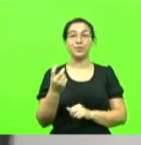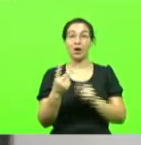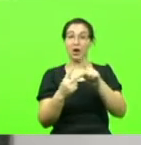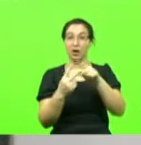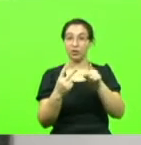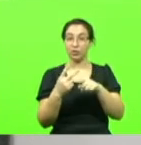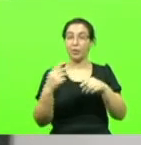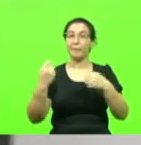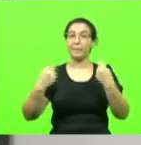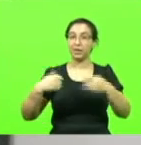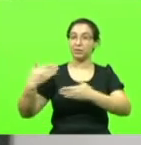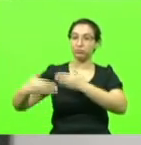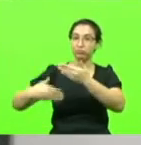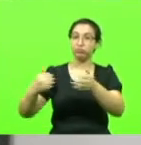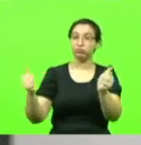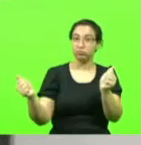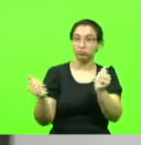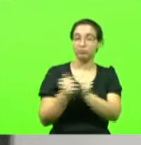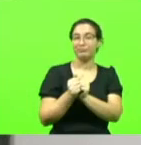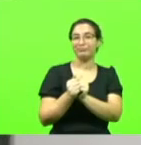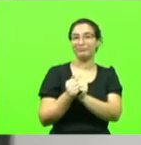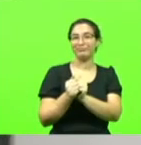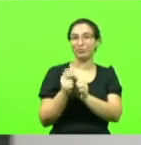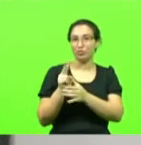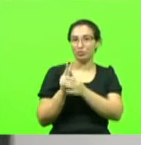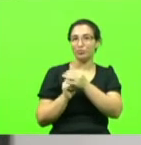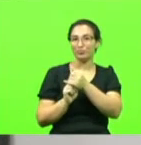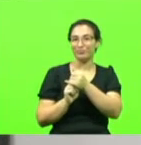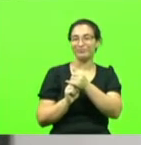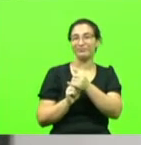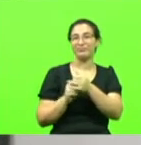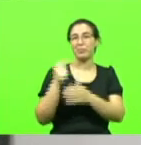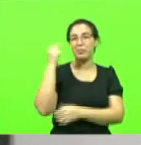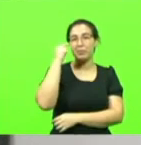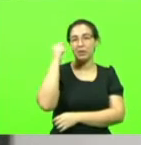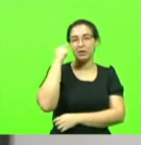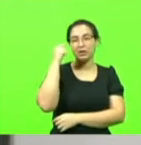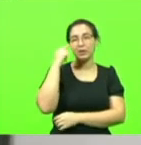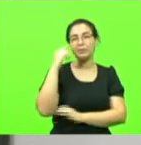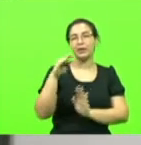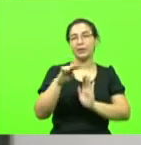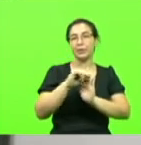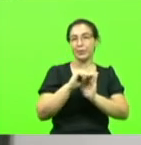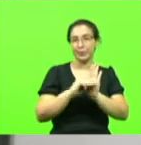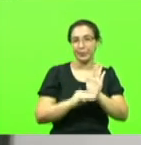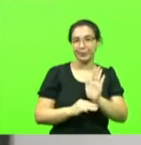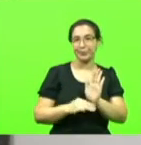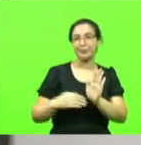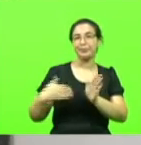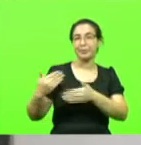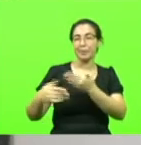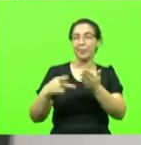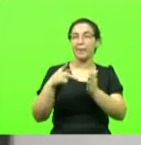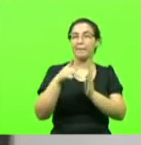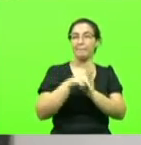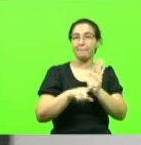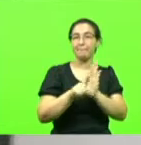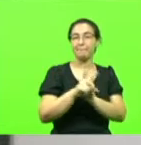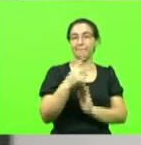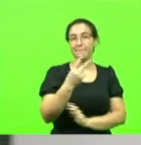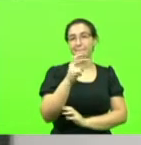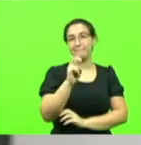deve tramitar conjuntamente impondo-se o apensamento dessa matéria mais recente PL